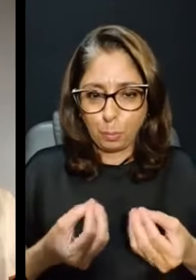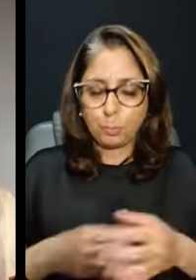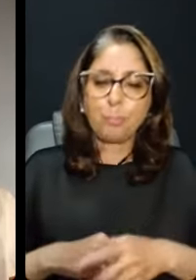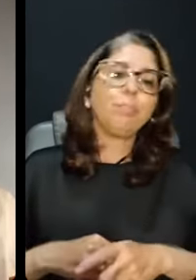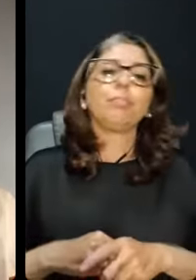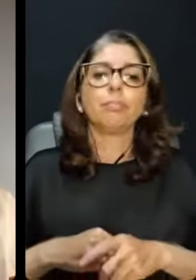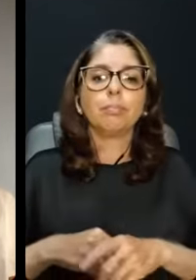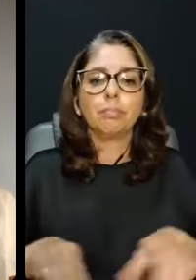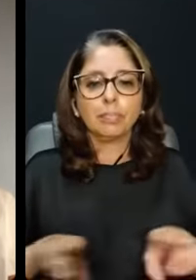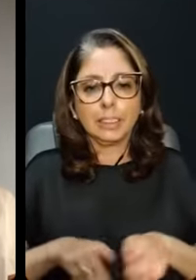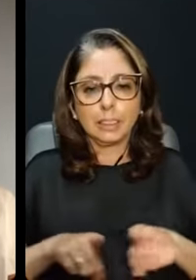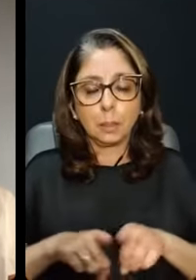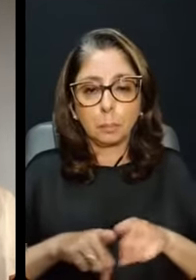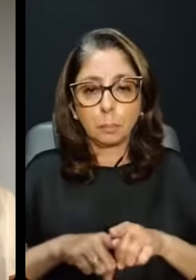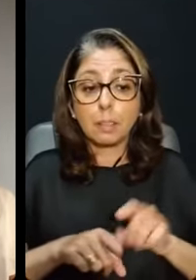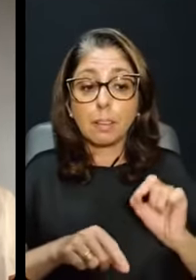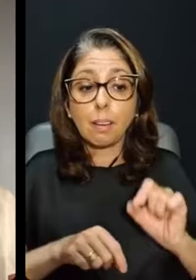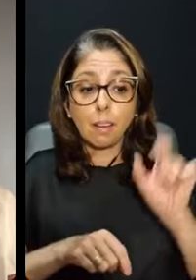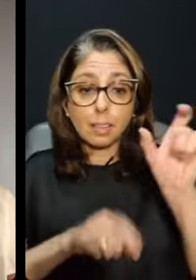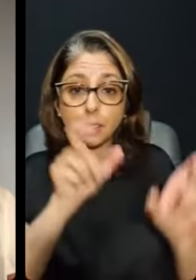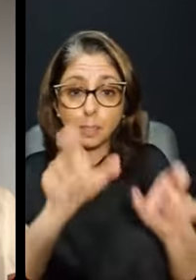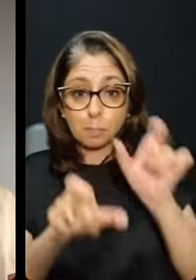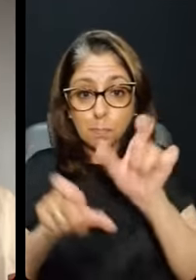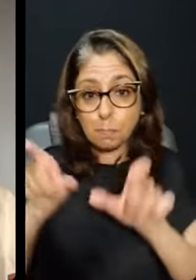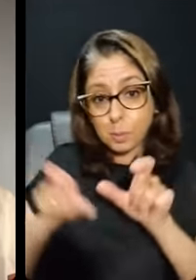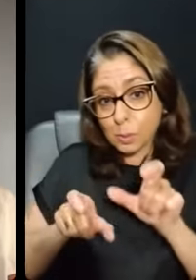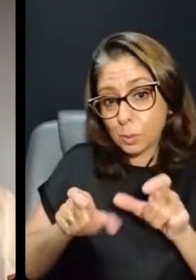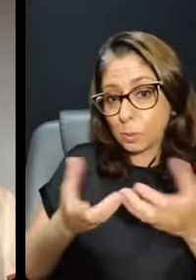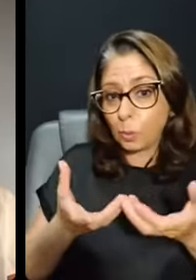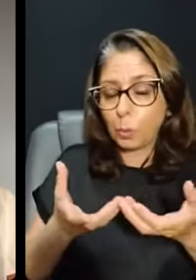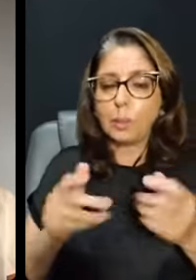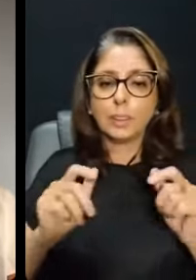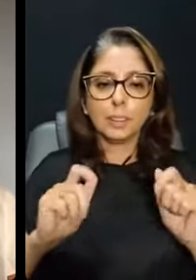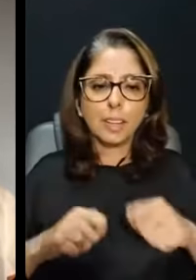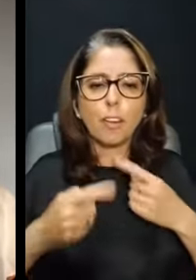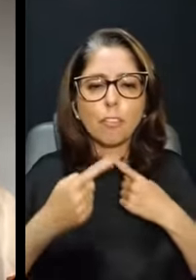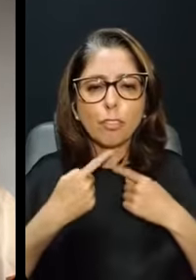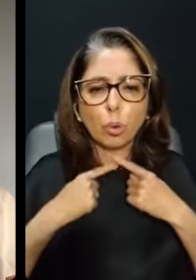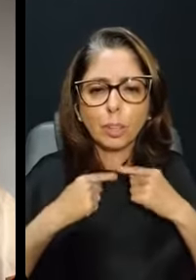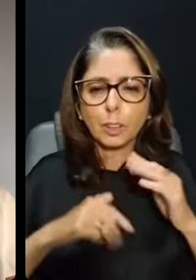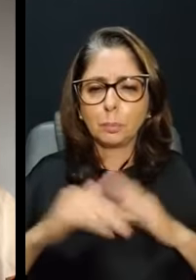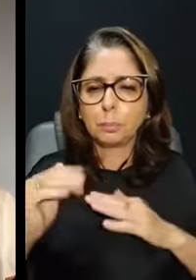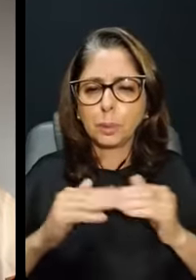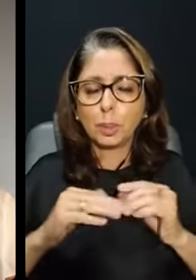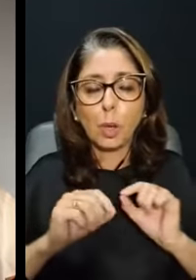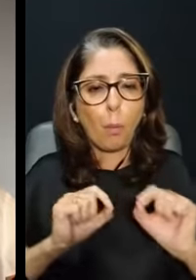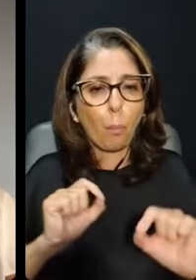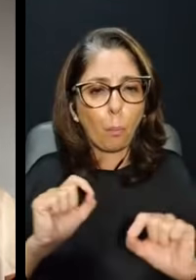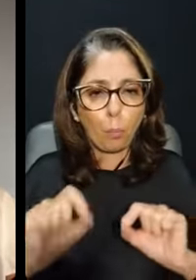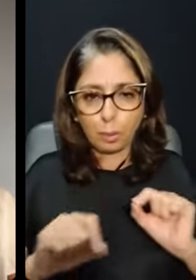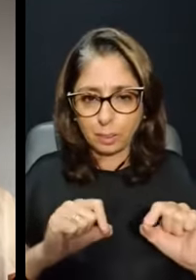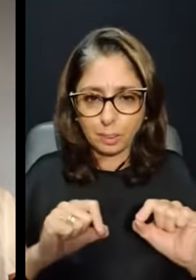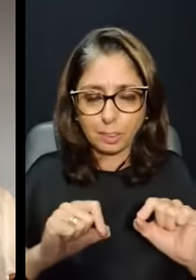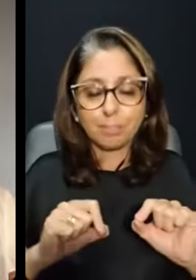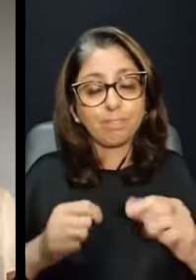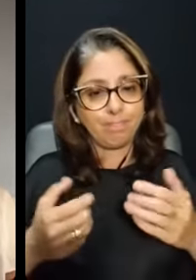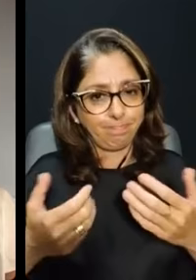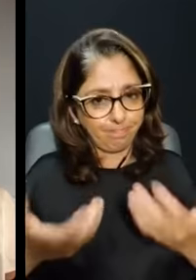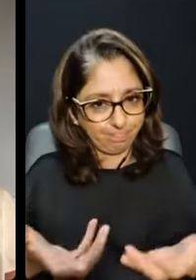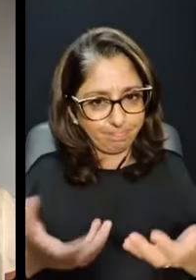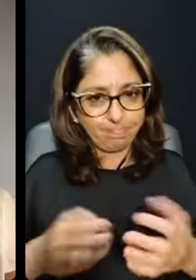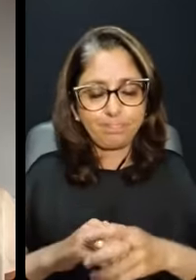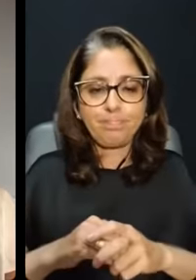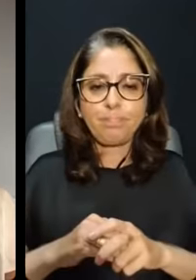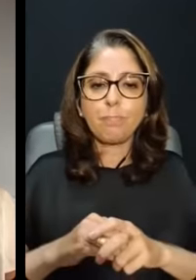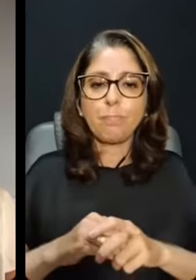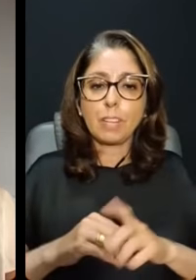respeitar quem são aquelas pessoas e quem são aquelas, o que, que são as vontades daquele universo familiar. Tem uma outra convidada